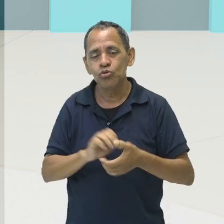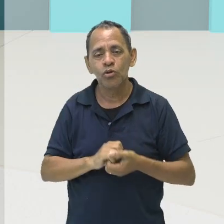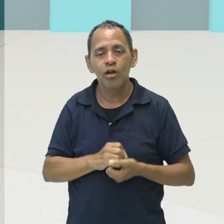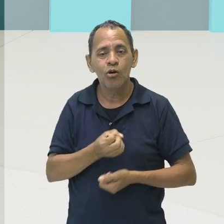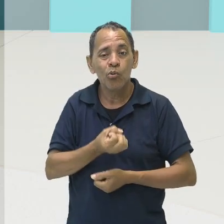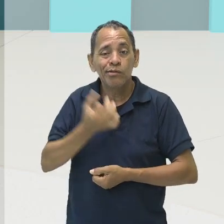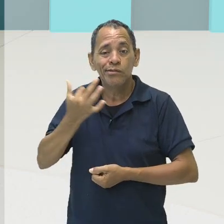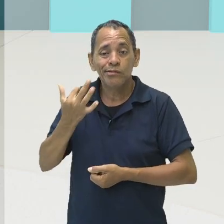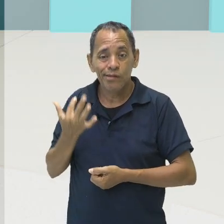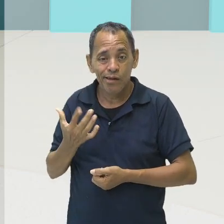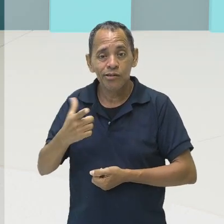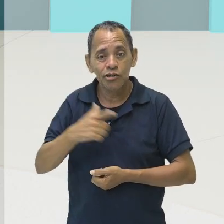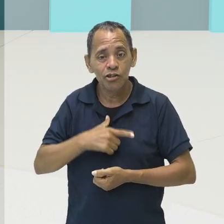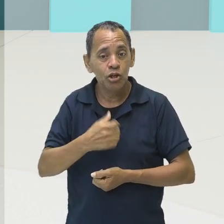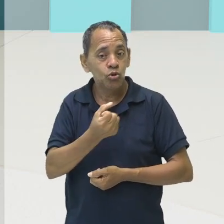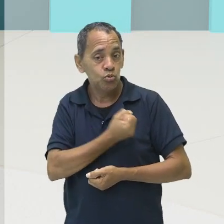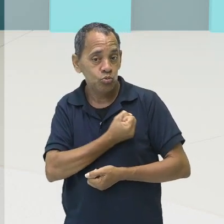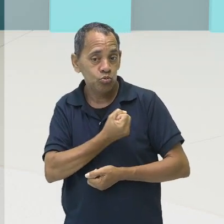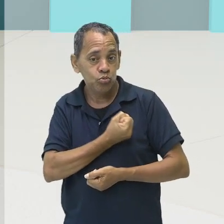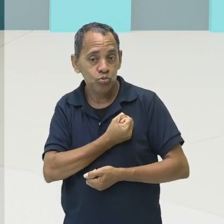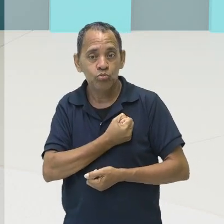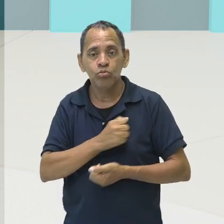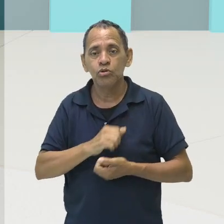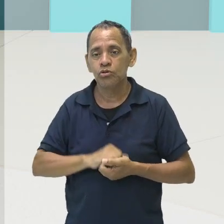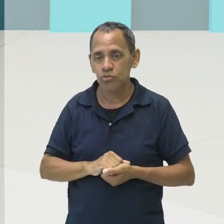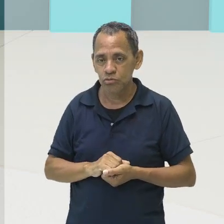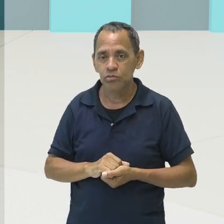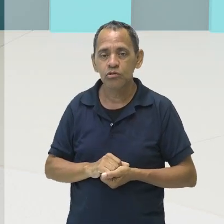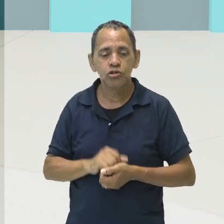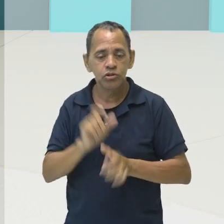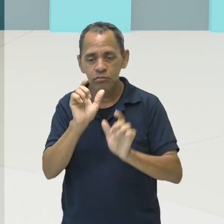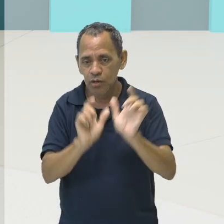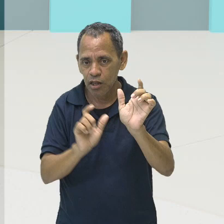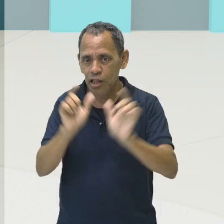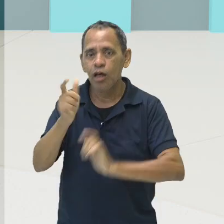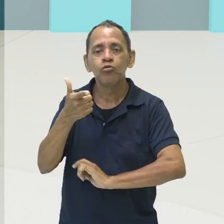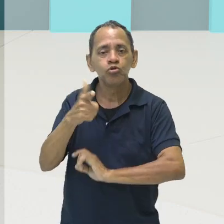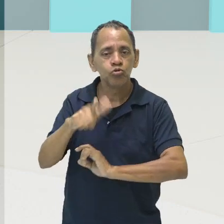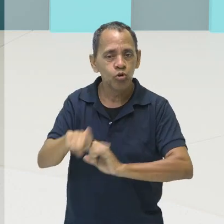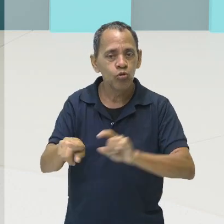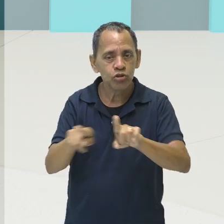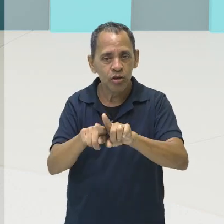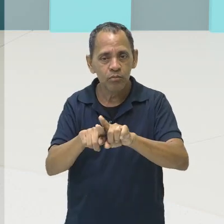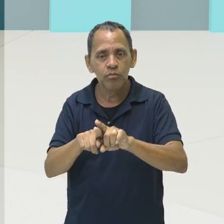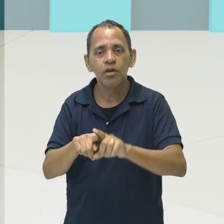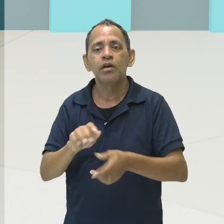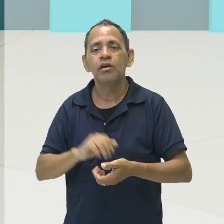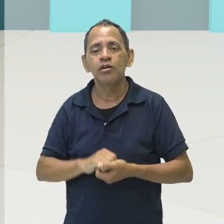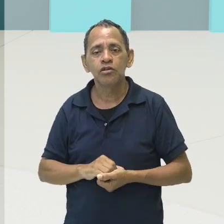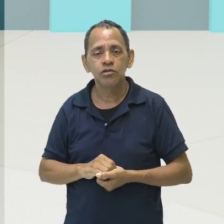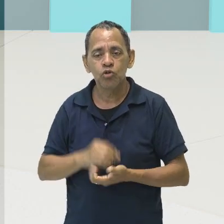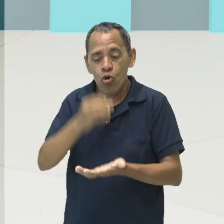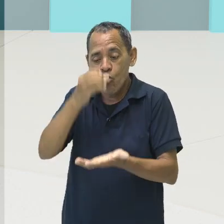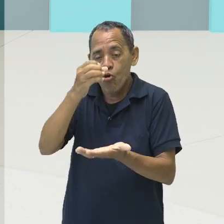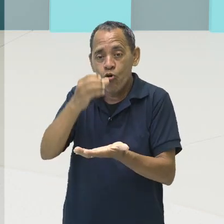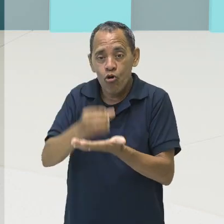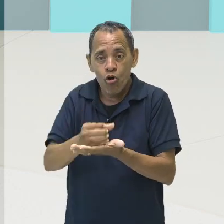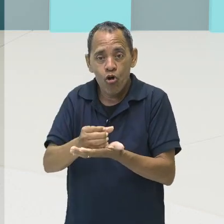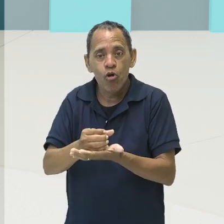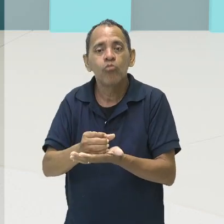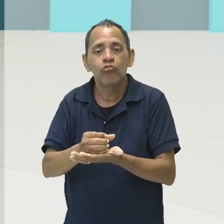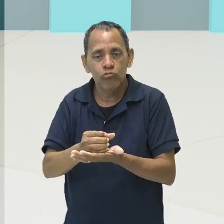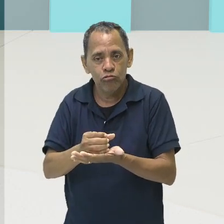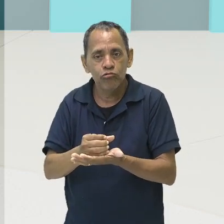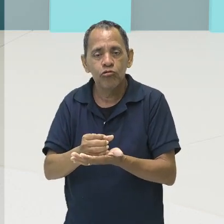quantidade, né? Tem ali os numerais, né? Tem as palavras que se repetem para falar ali, né? A xícara, no caso, para